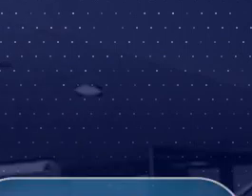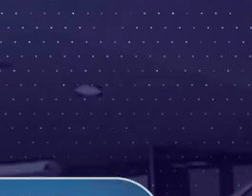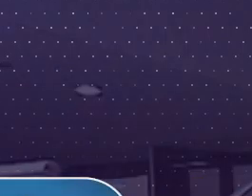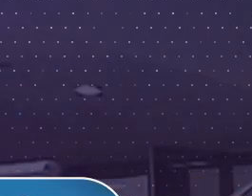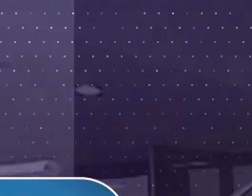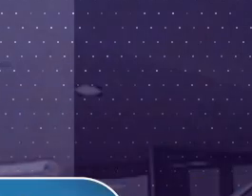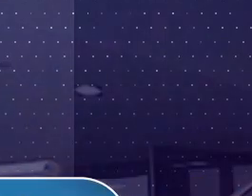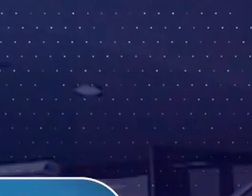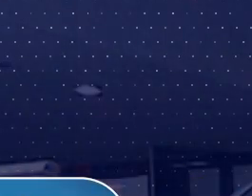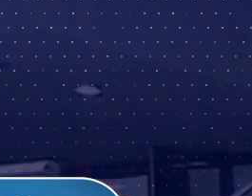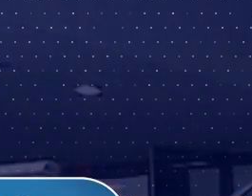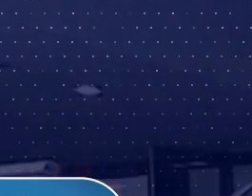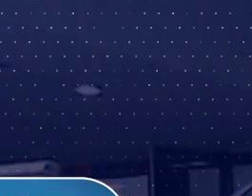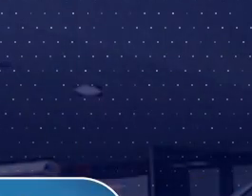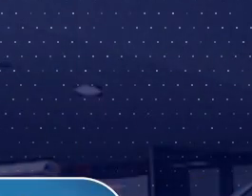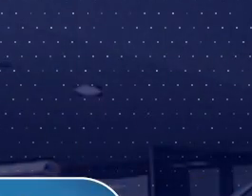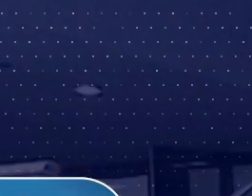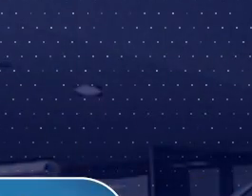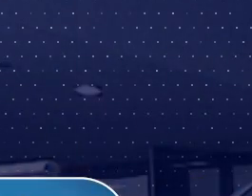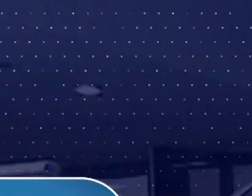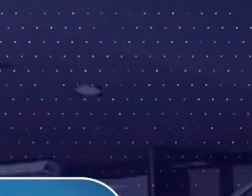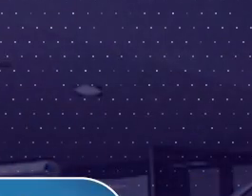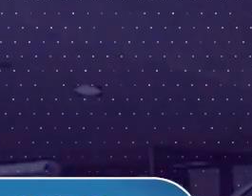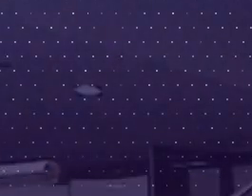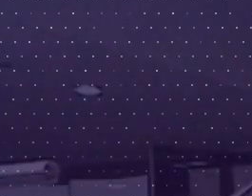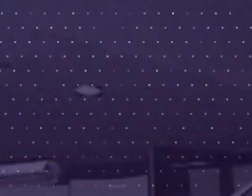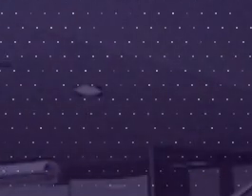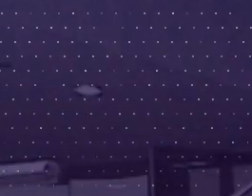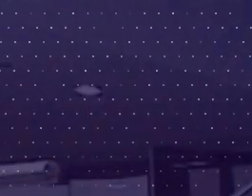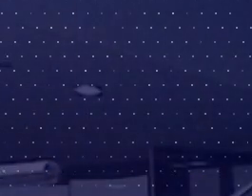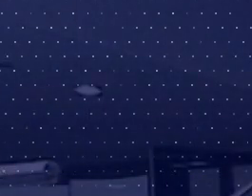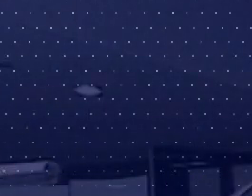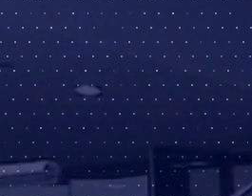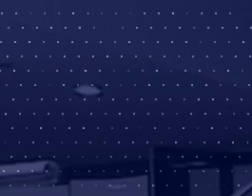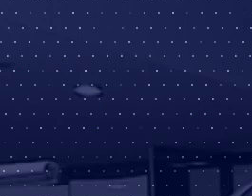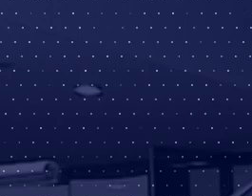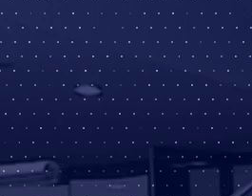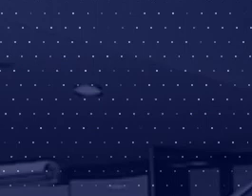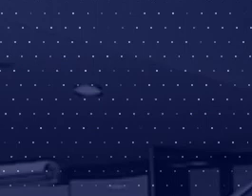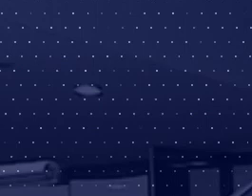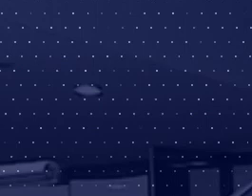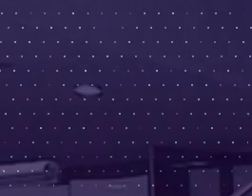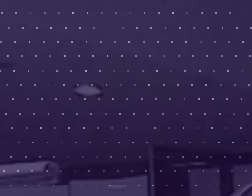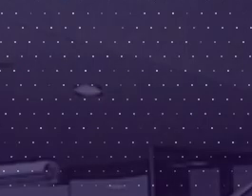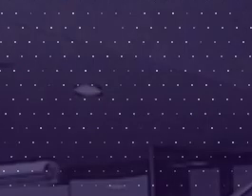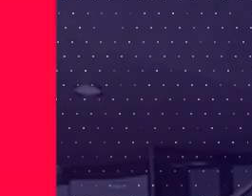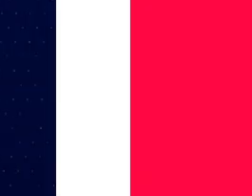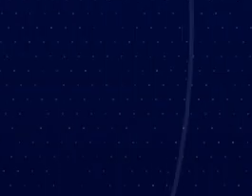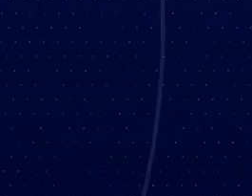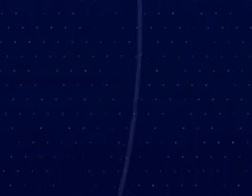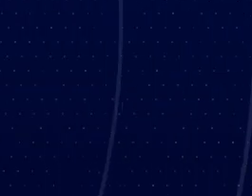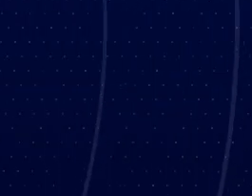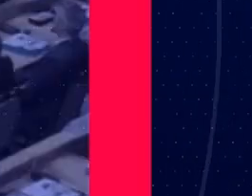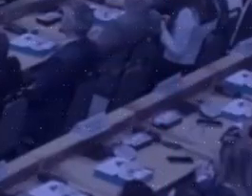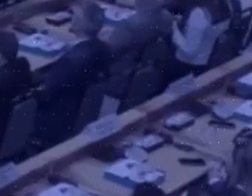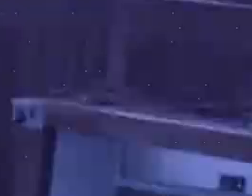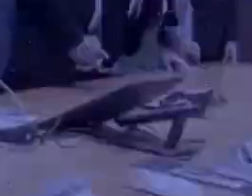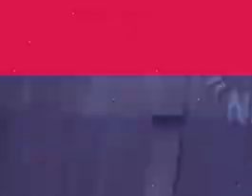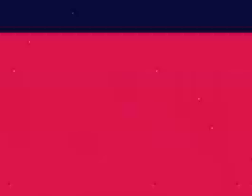al.ma.leg.br, na Rádio Assembleia 96.9 FM e também pelas nossas redes sociais. Eu fico por aqui. Tchau.